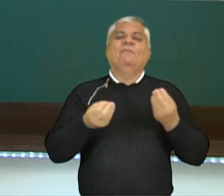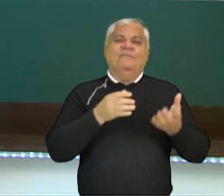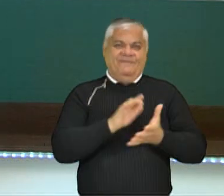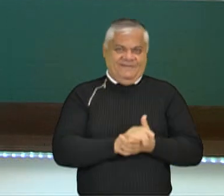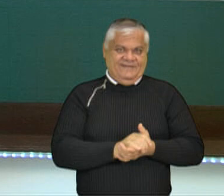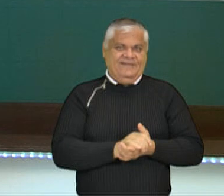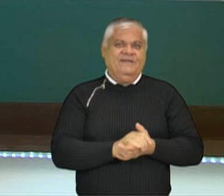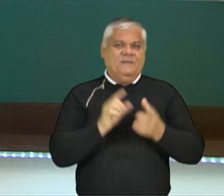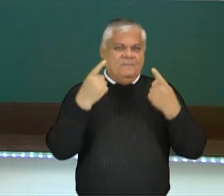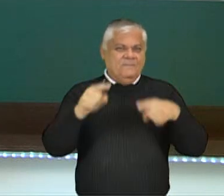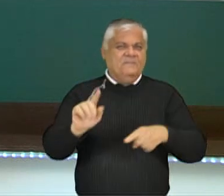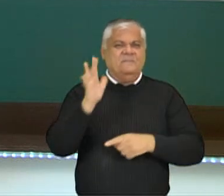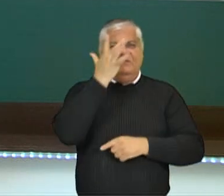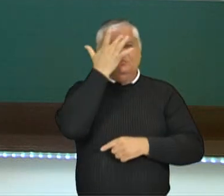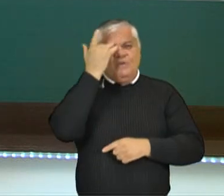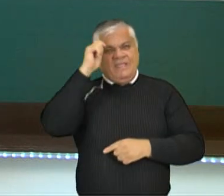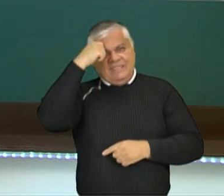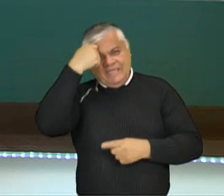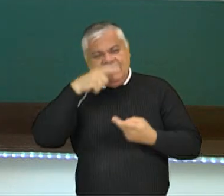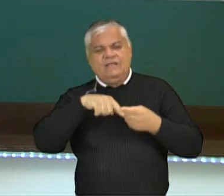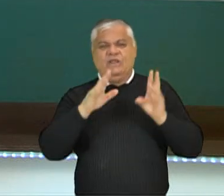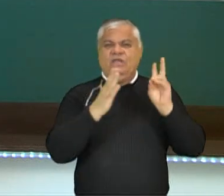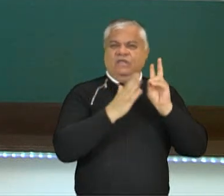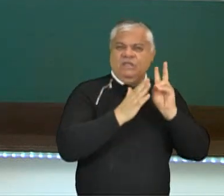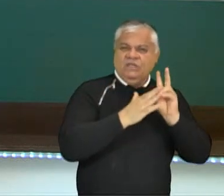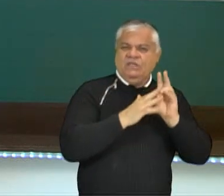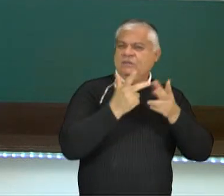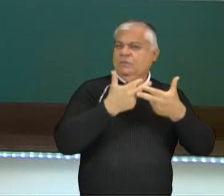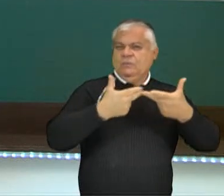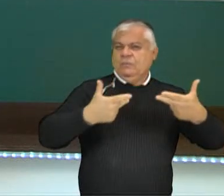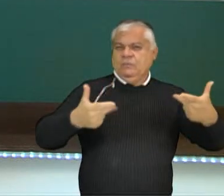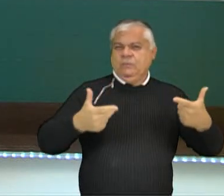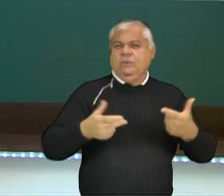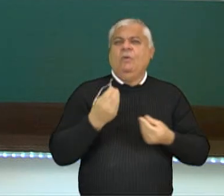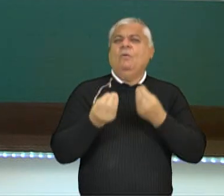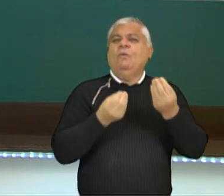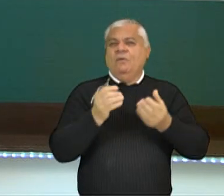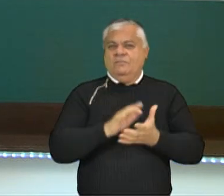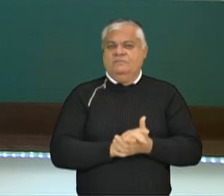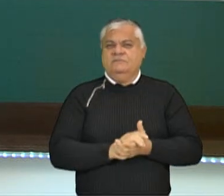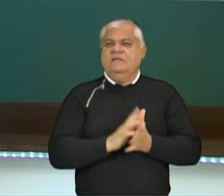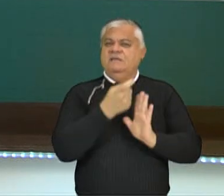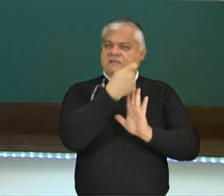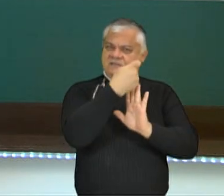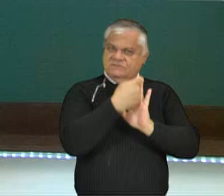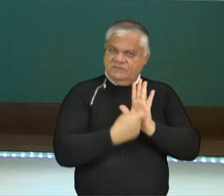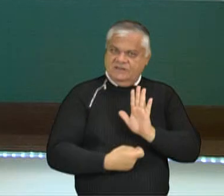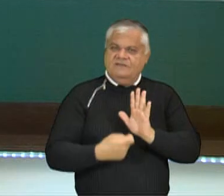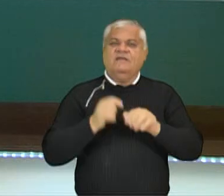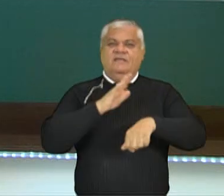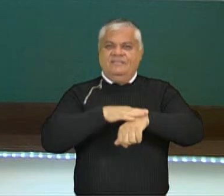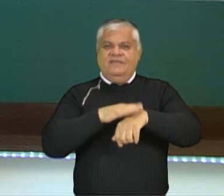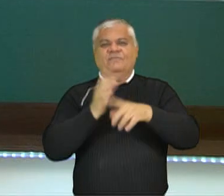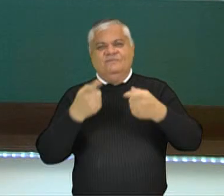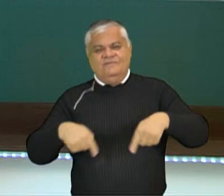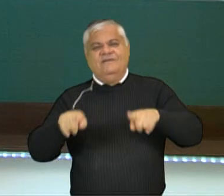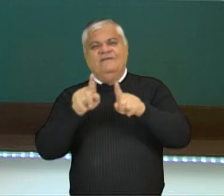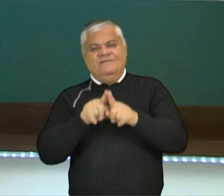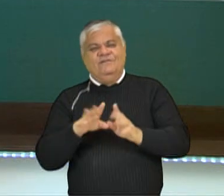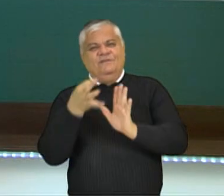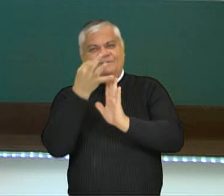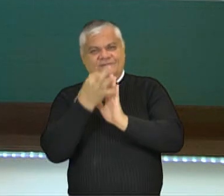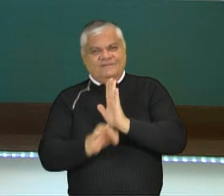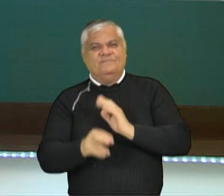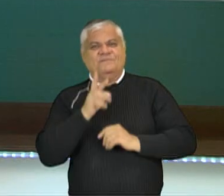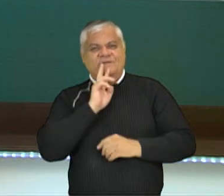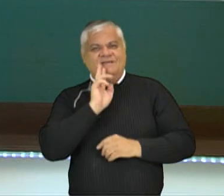contra negros, indígenas e outras minorias em nosso país. Então, escreva aí, já a gente volta para